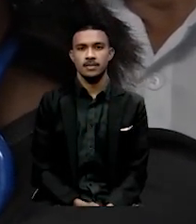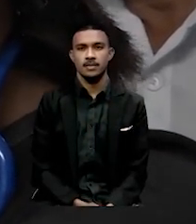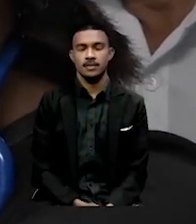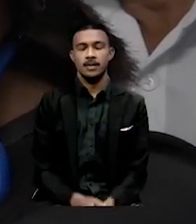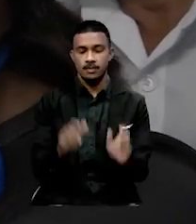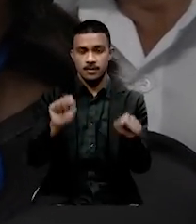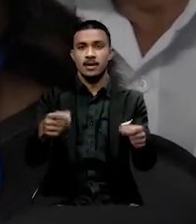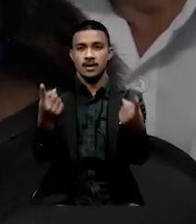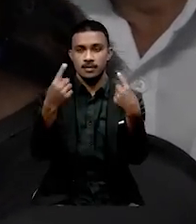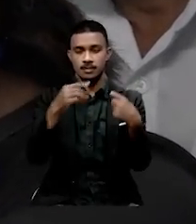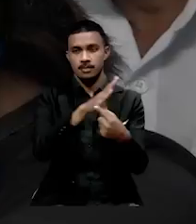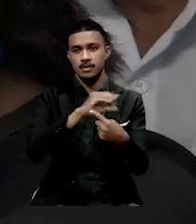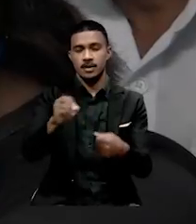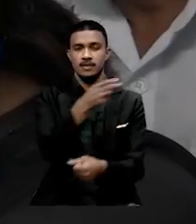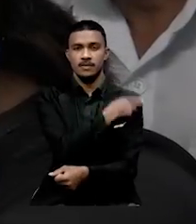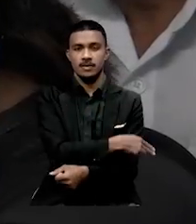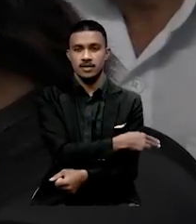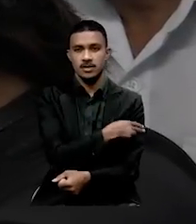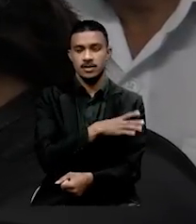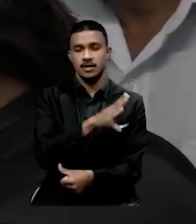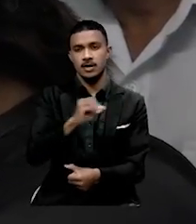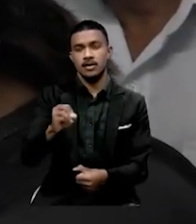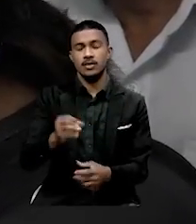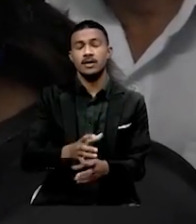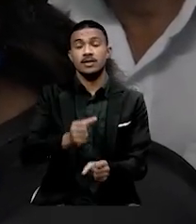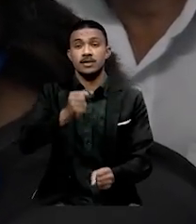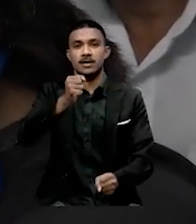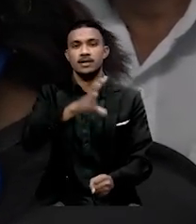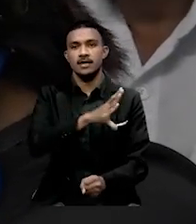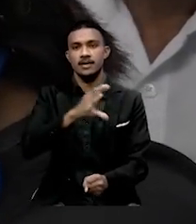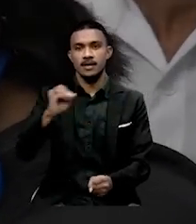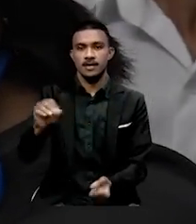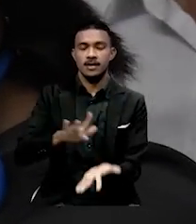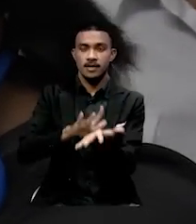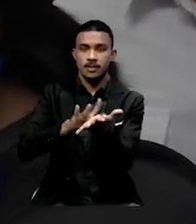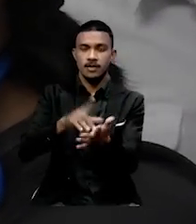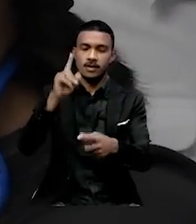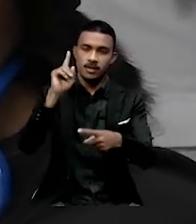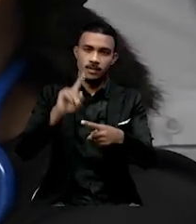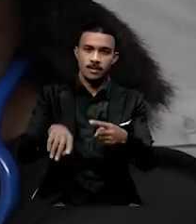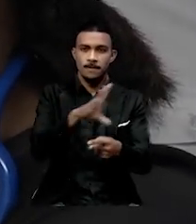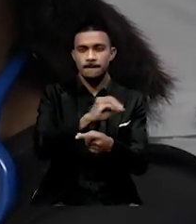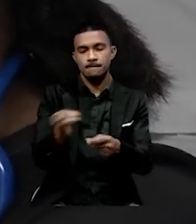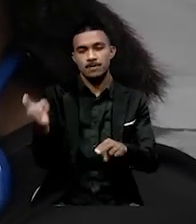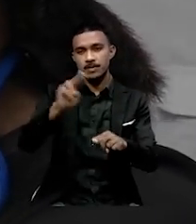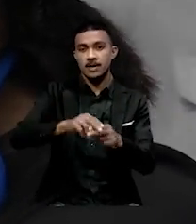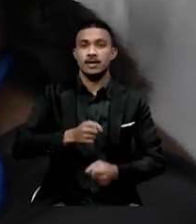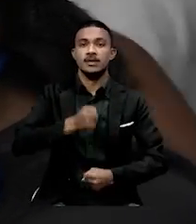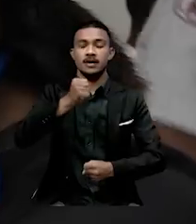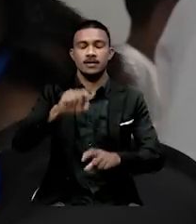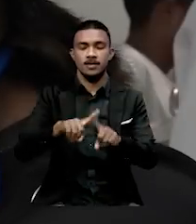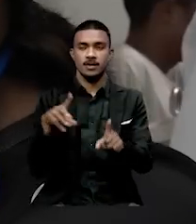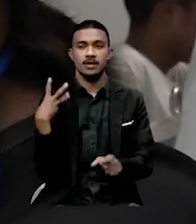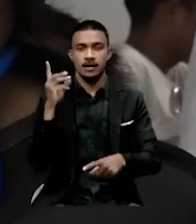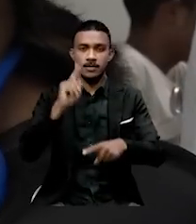Bele maine bele pasiente Saudi bisi, ya istikaan kan kita kau imoru kontrol apa lah bele istikaan, mais bisa. Kalau